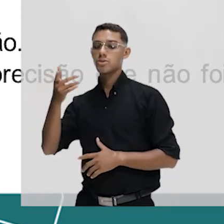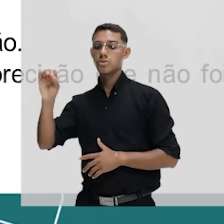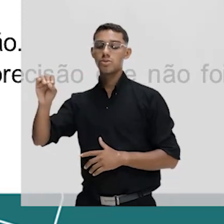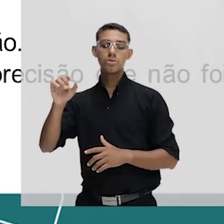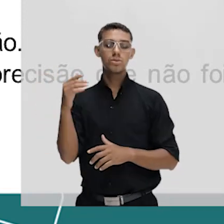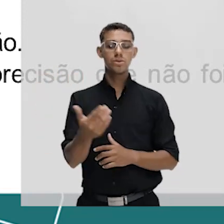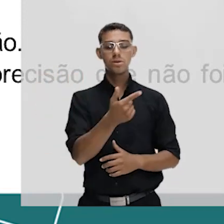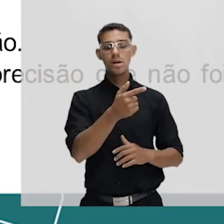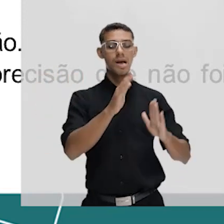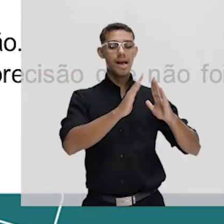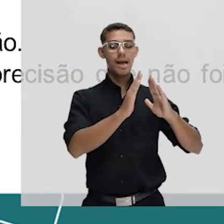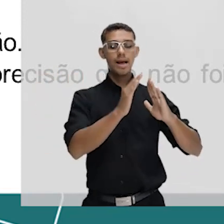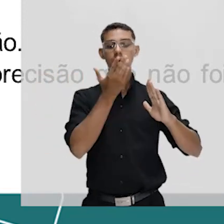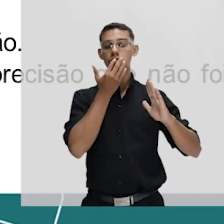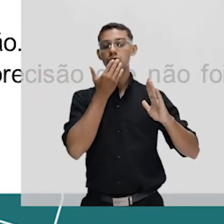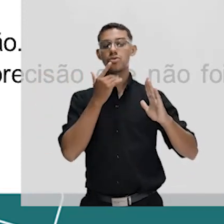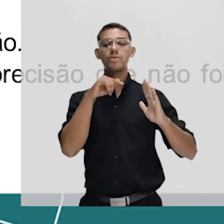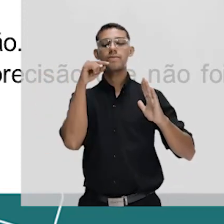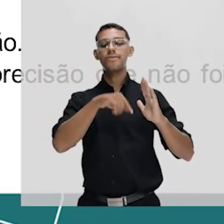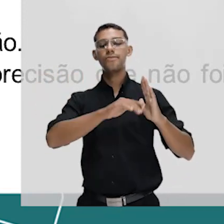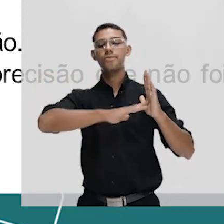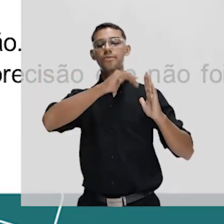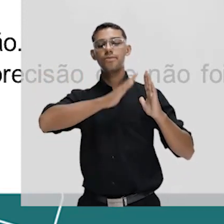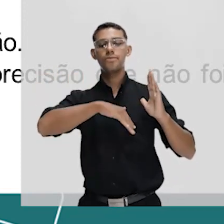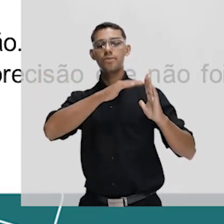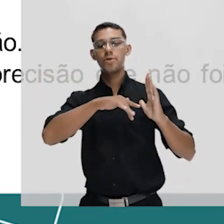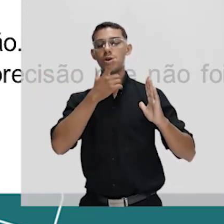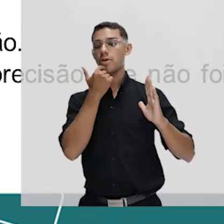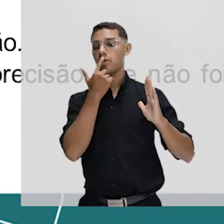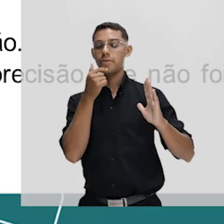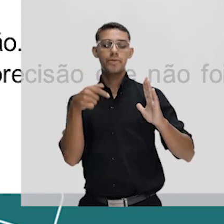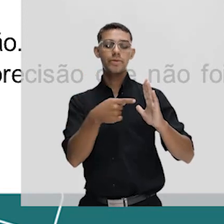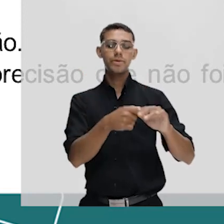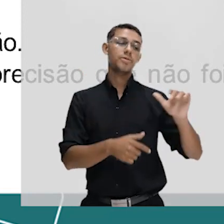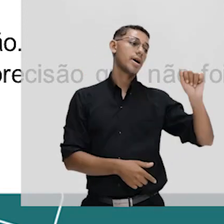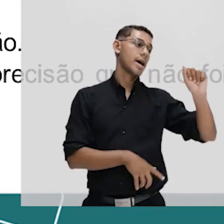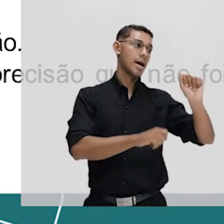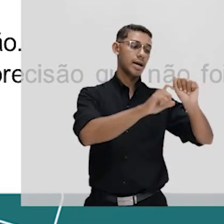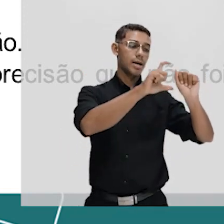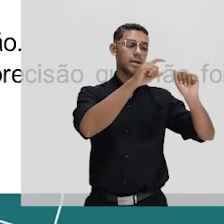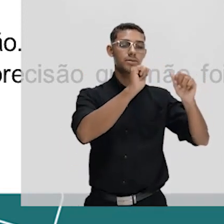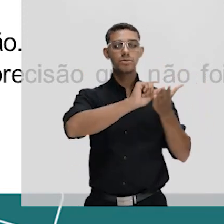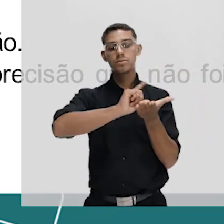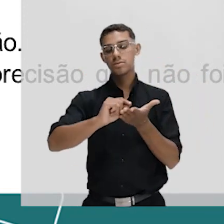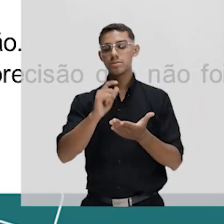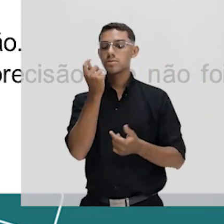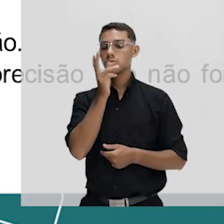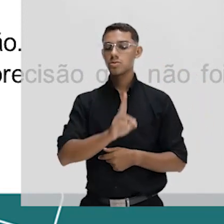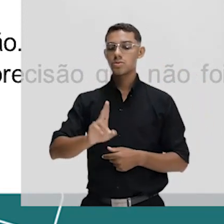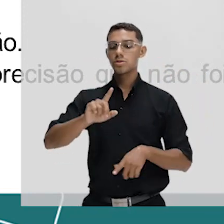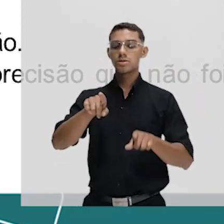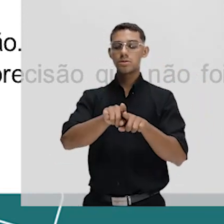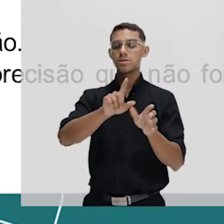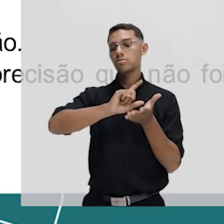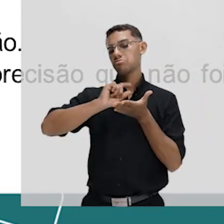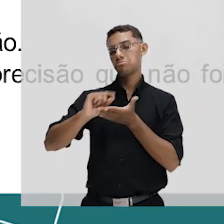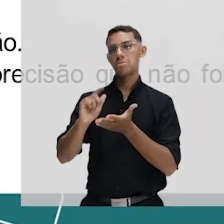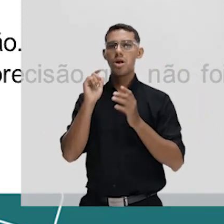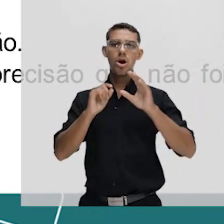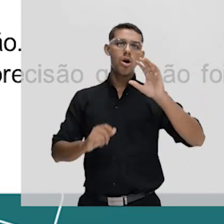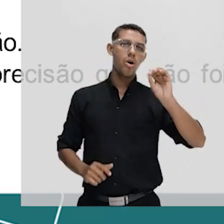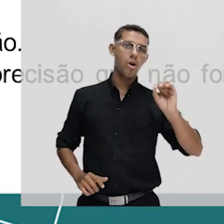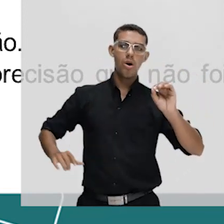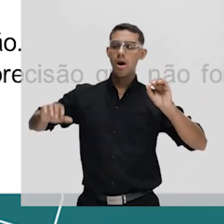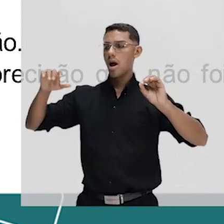né, no caso, vermelha. Então, o que acontece? Quando a gente define, a gente utiliza esses artigos, o,